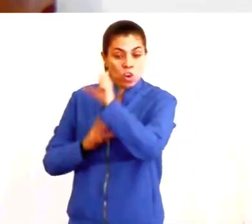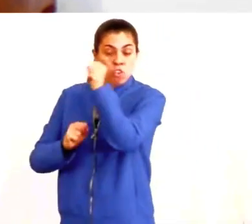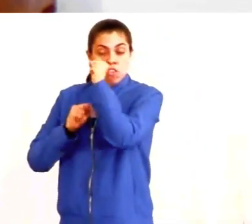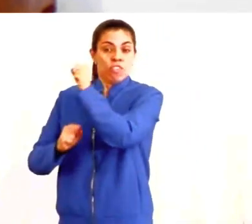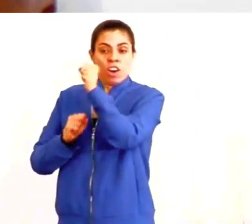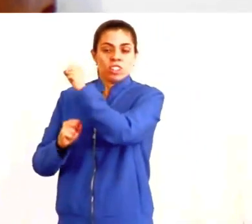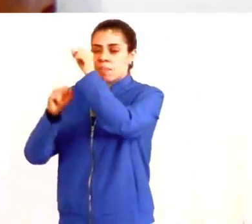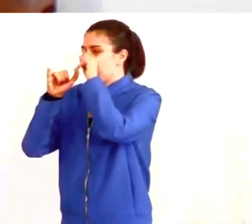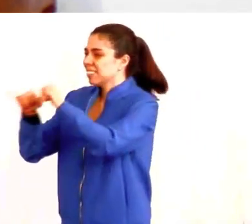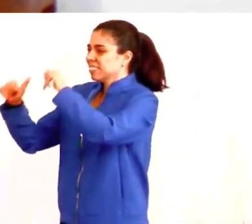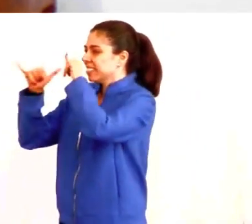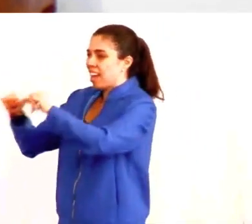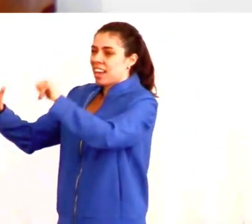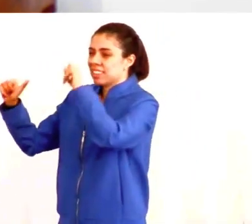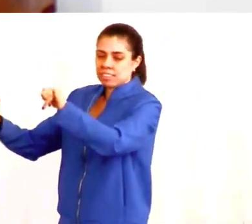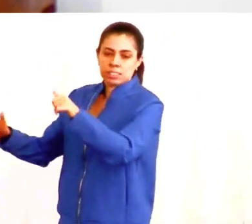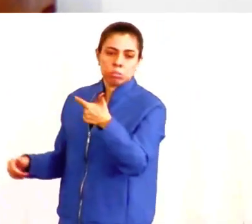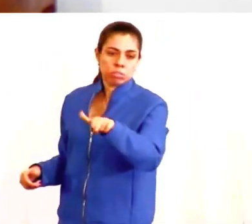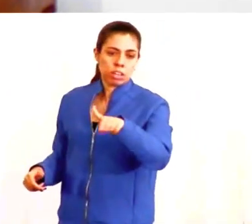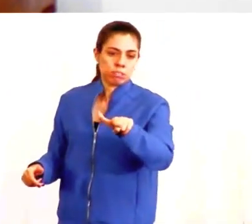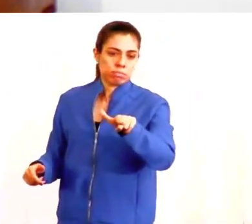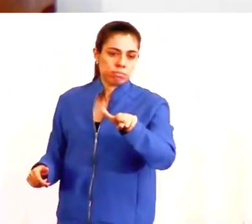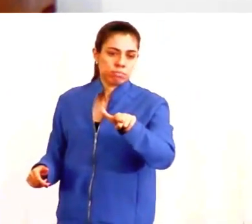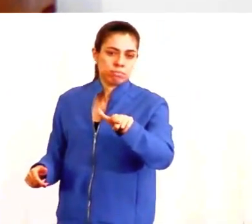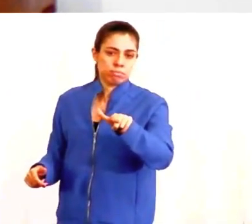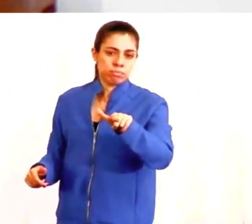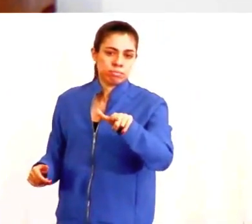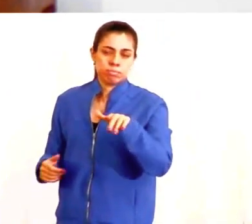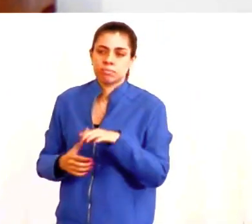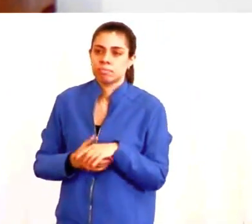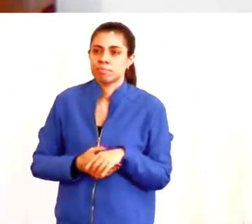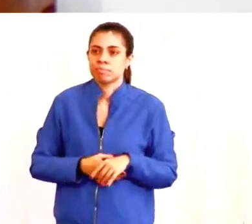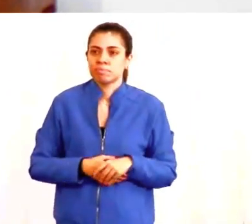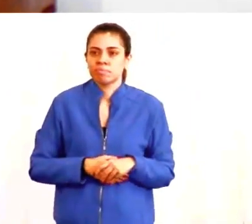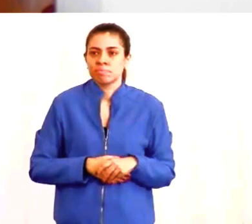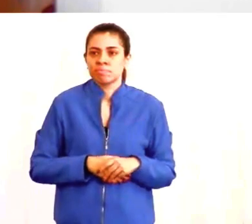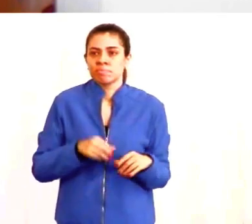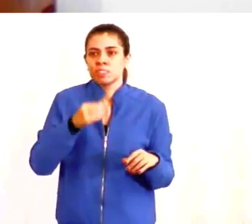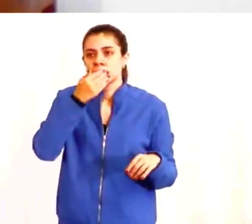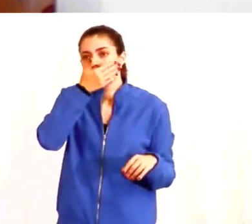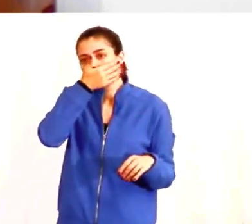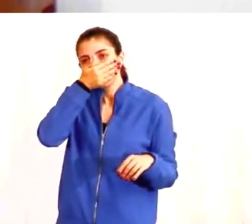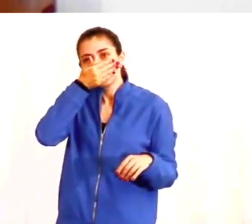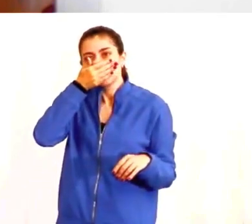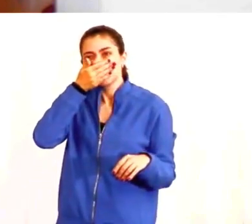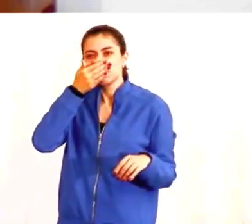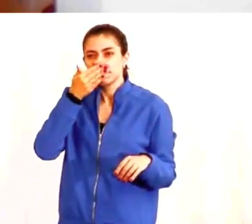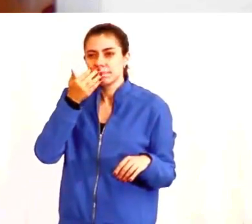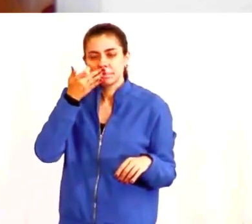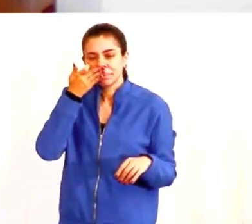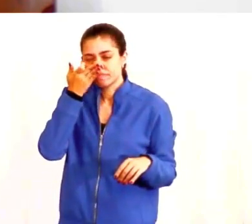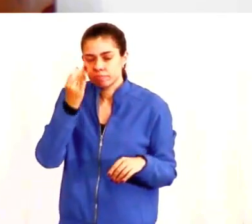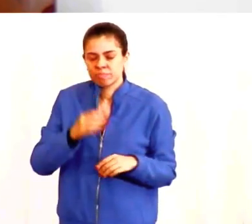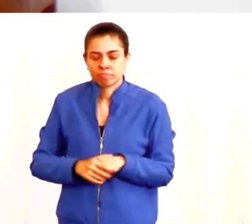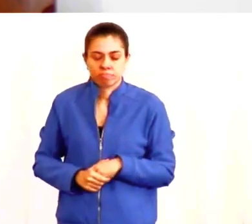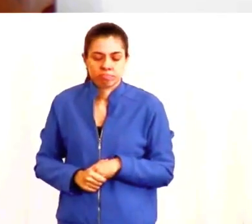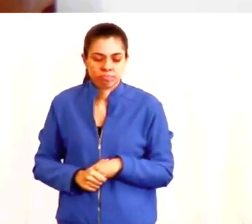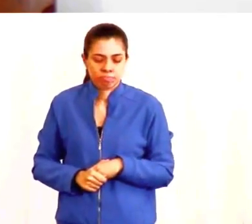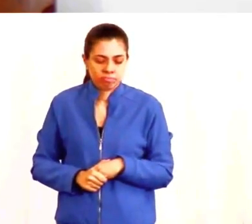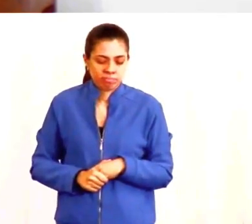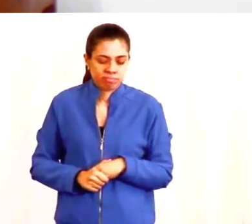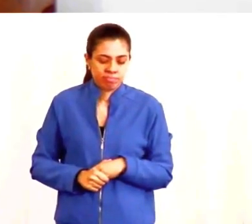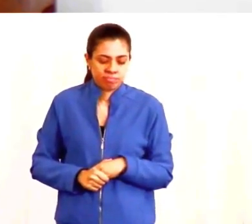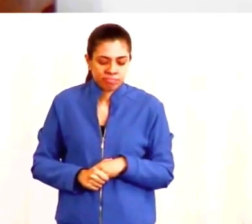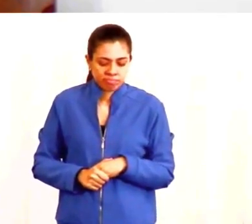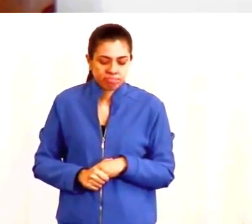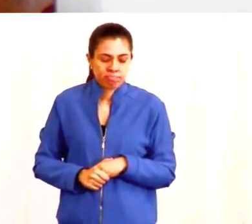sim, nós compreendemos agora, eles estariam abrindo mão, deixando para trás todo o